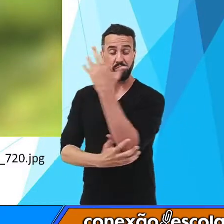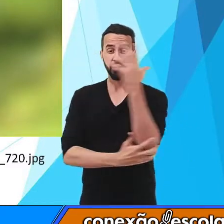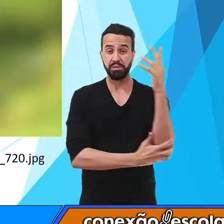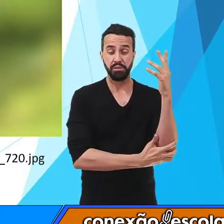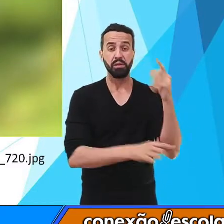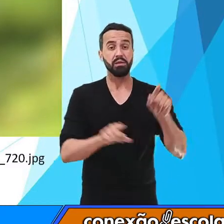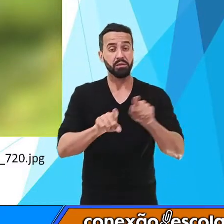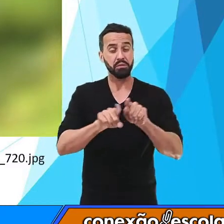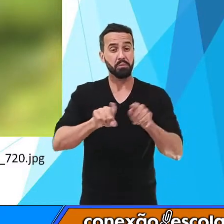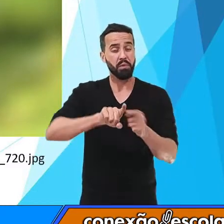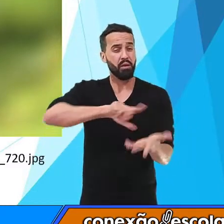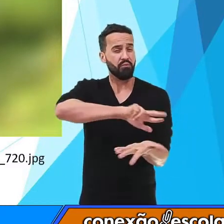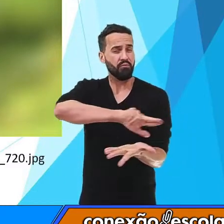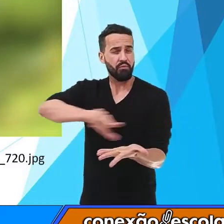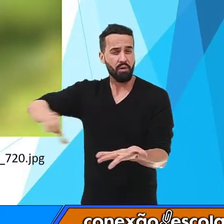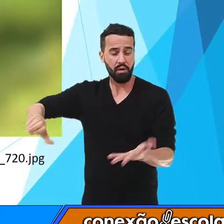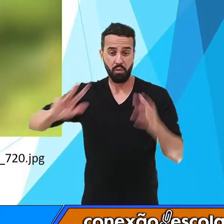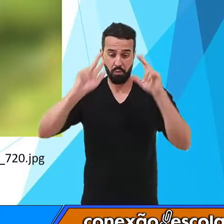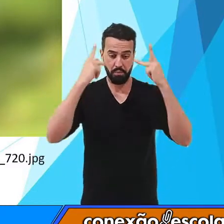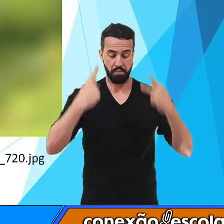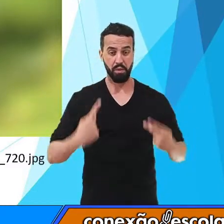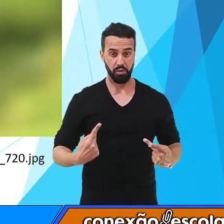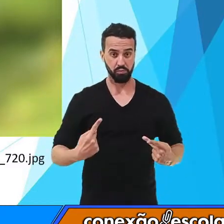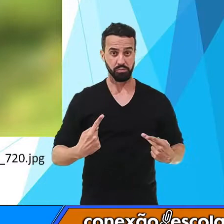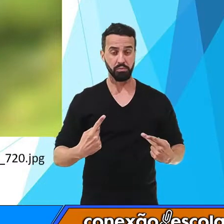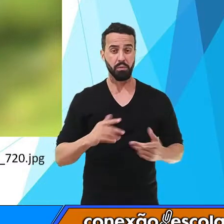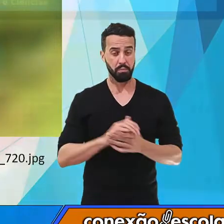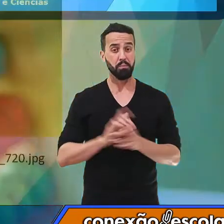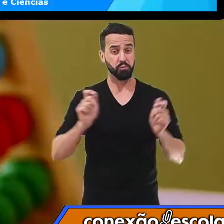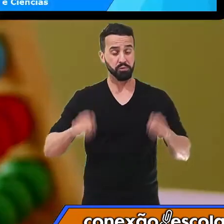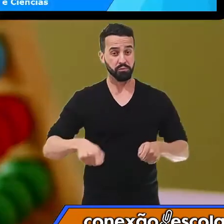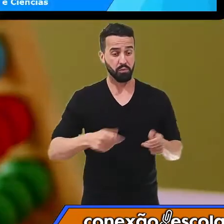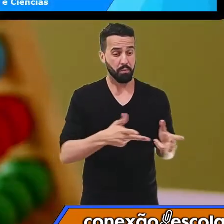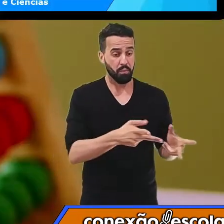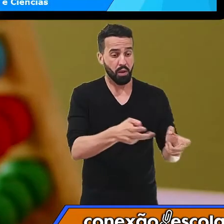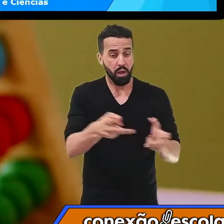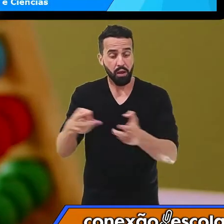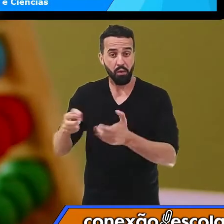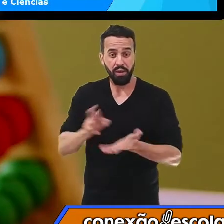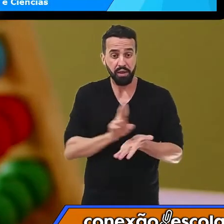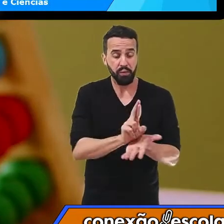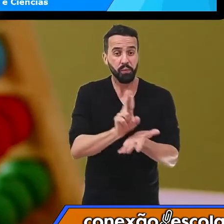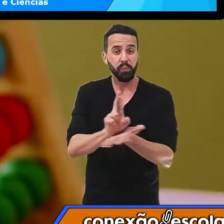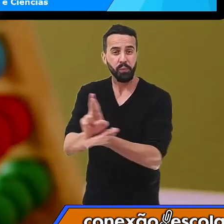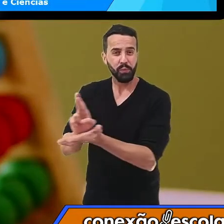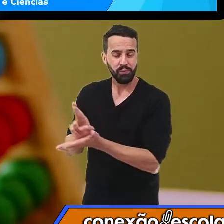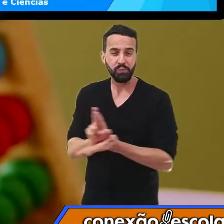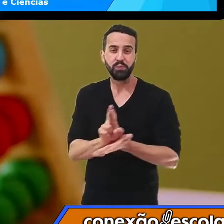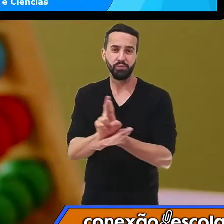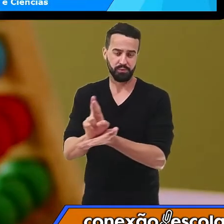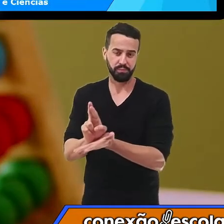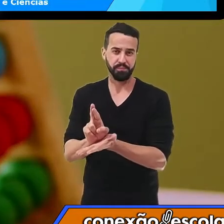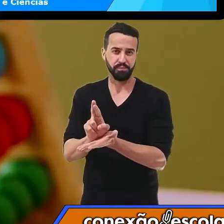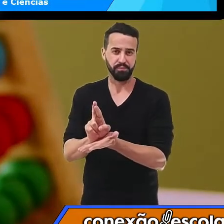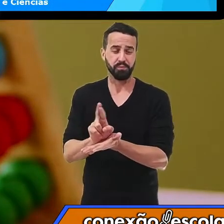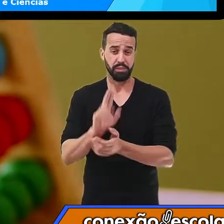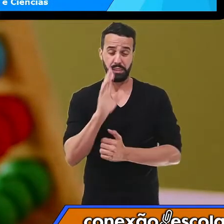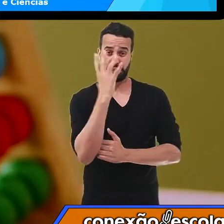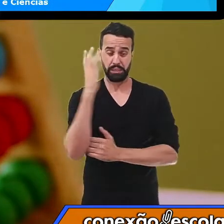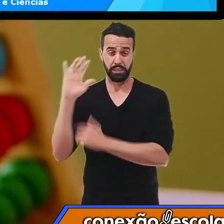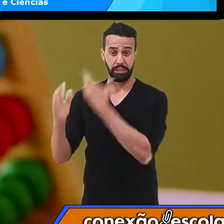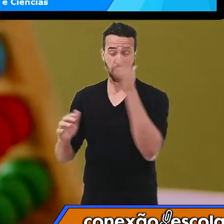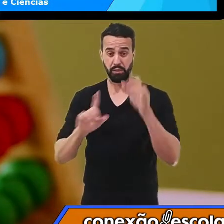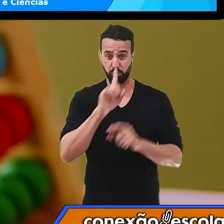empreendimentos humanos. A utilização dos recursos naturais de forma predatória e, por consequência,